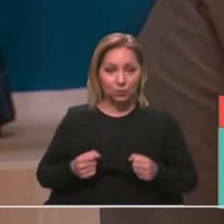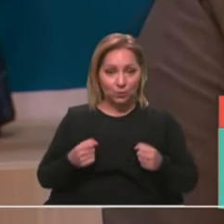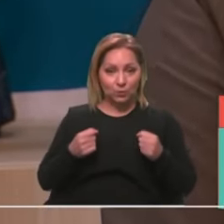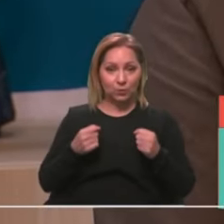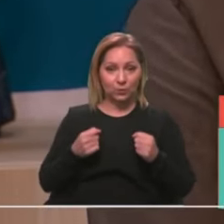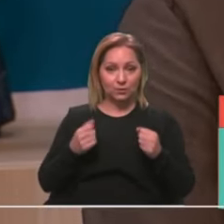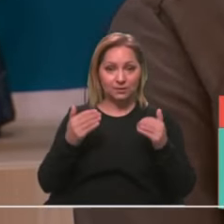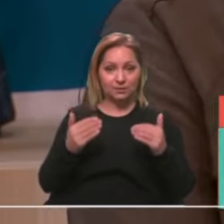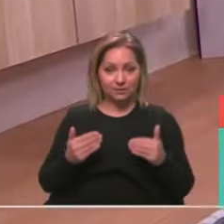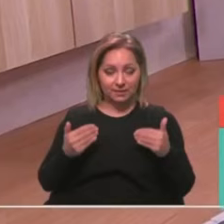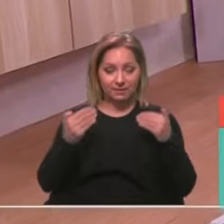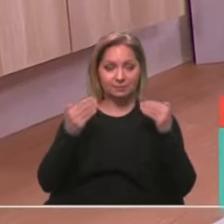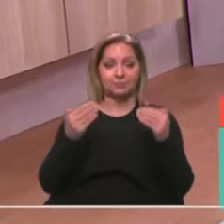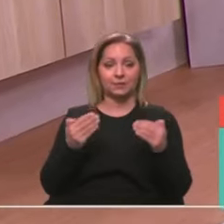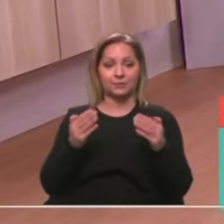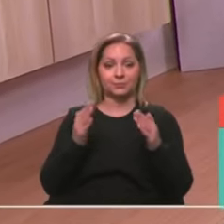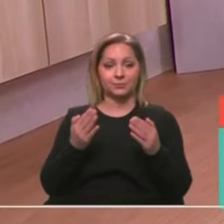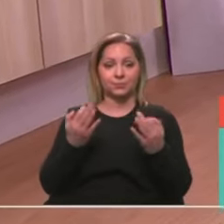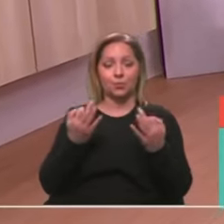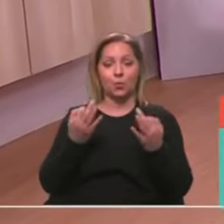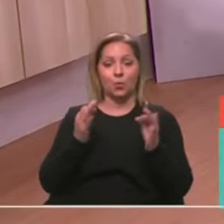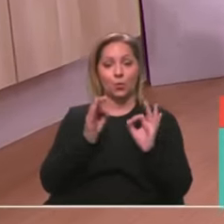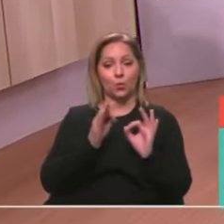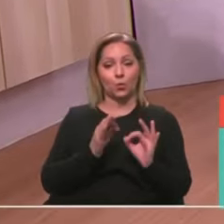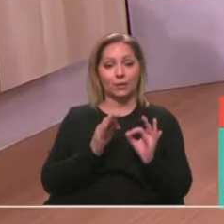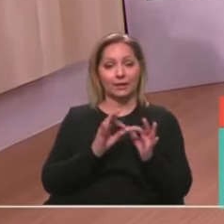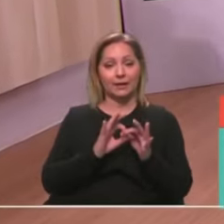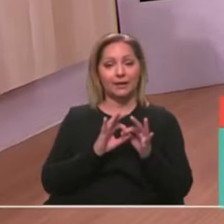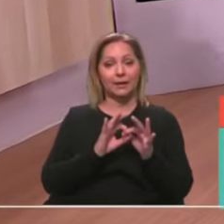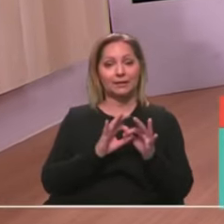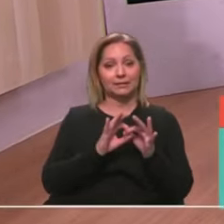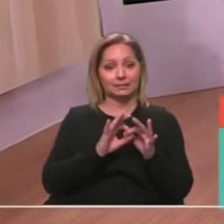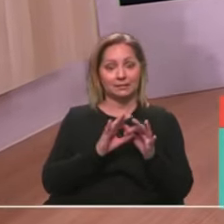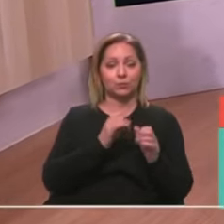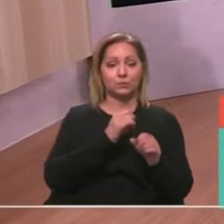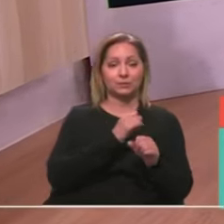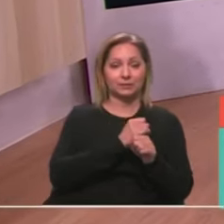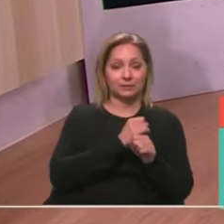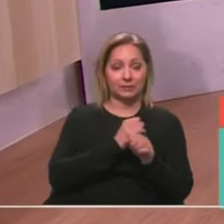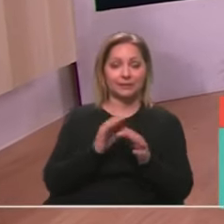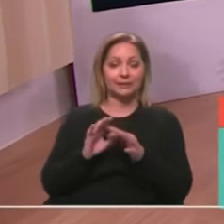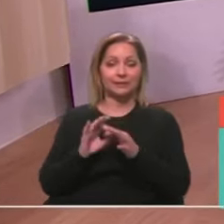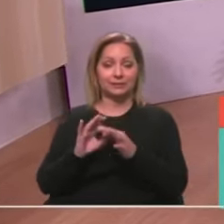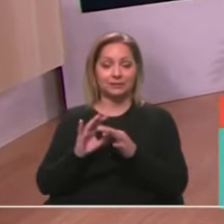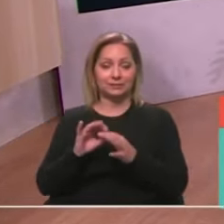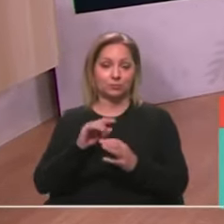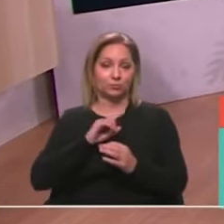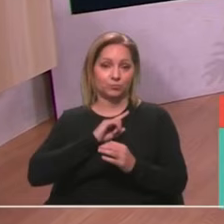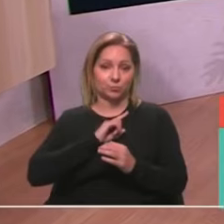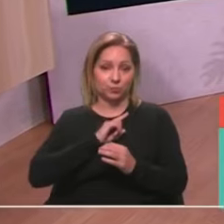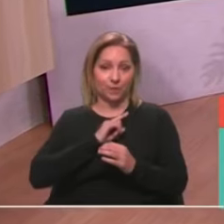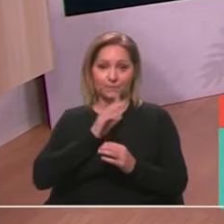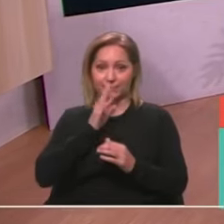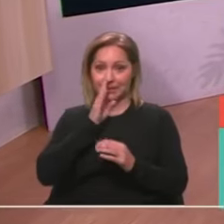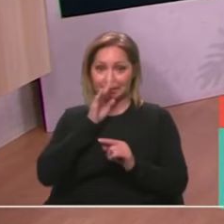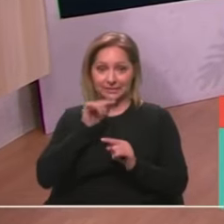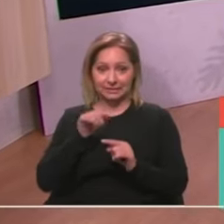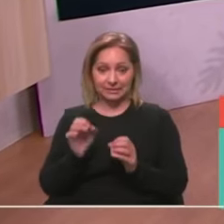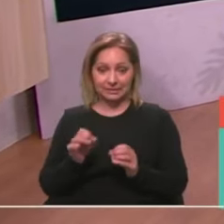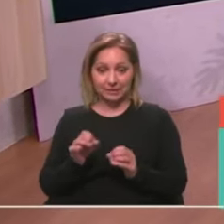além, têm que cuidar dos relacionamentos profissionais e pessoais. Caso isso não aconteça,